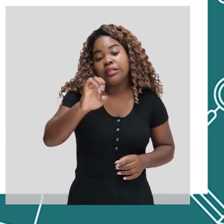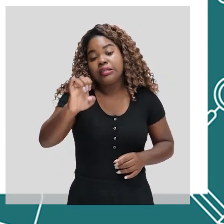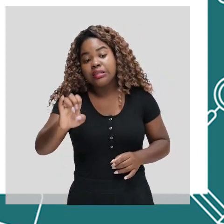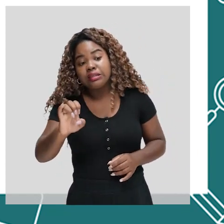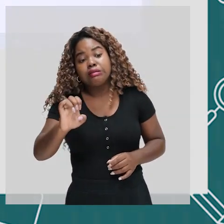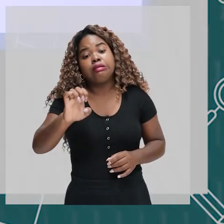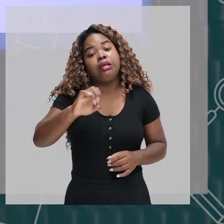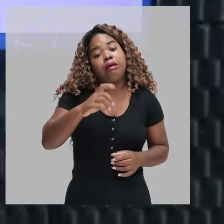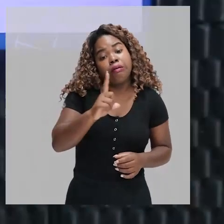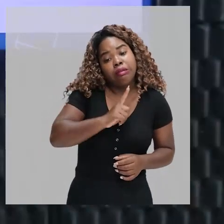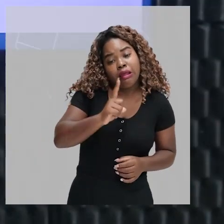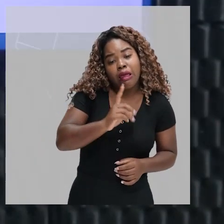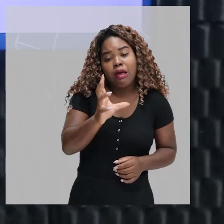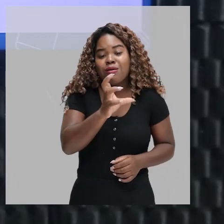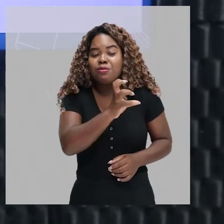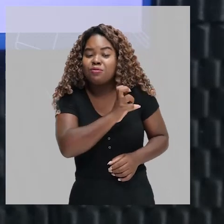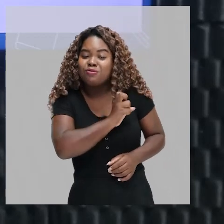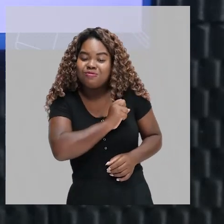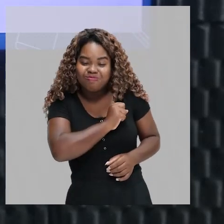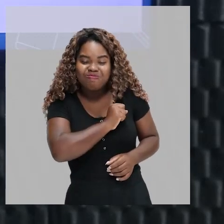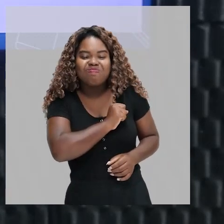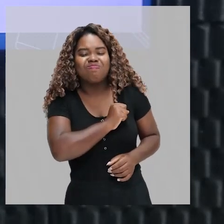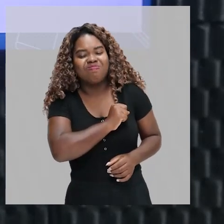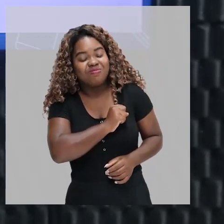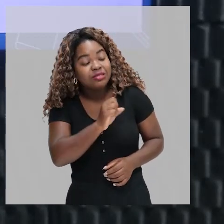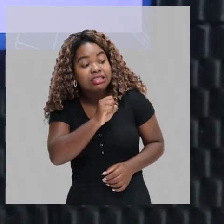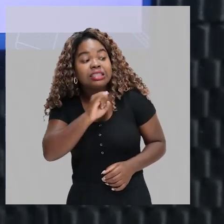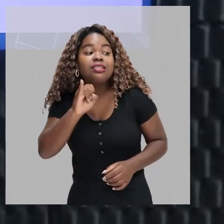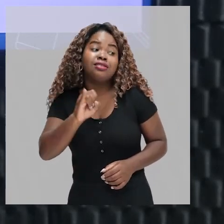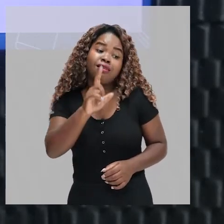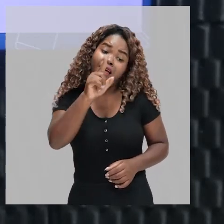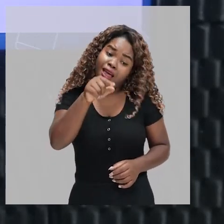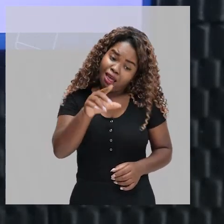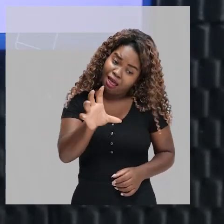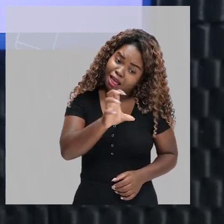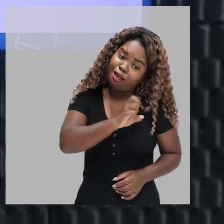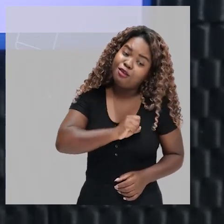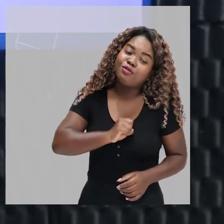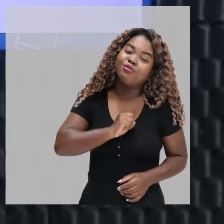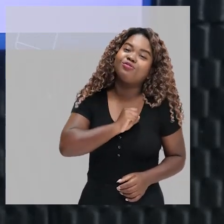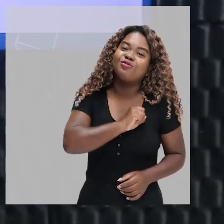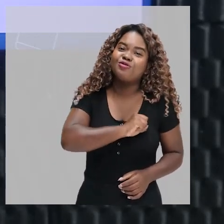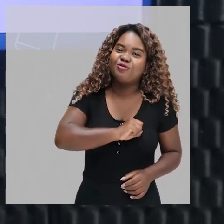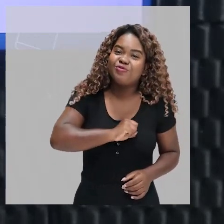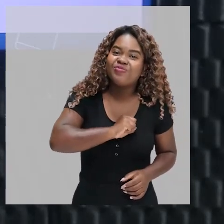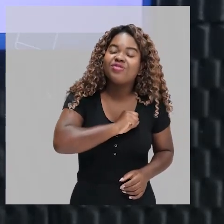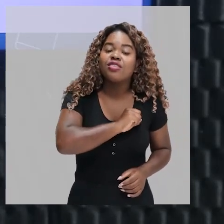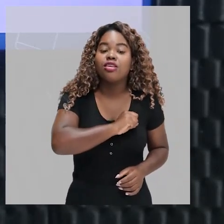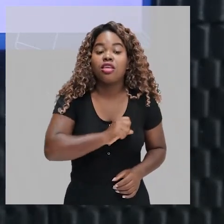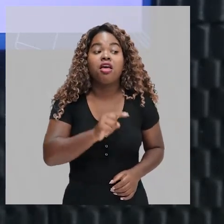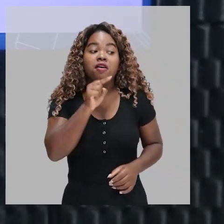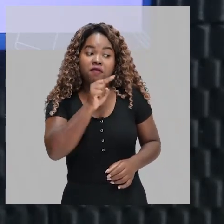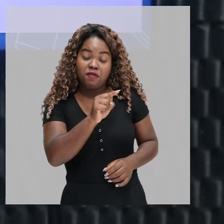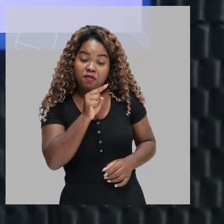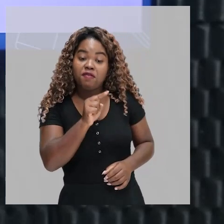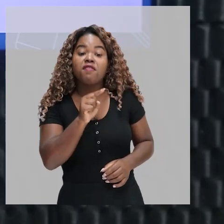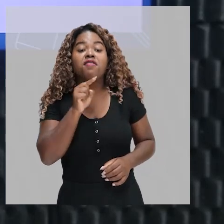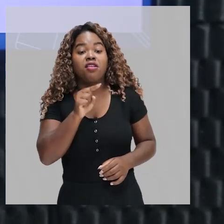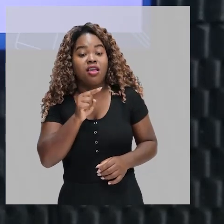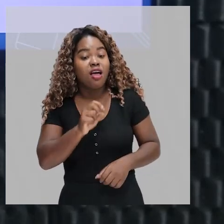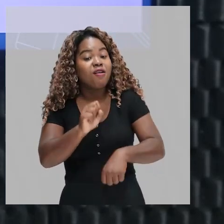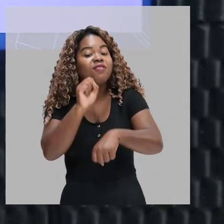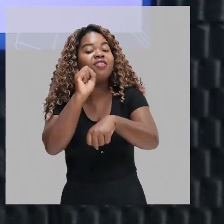Existe Amor se for amor que que ele diz você vai